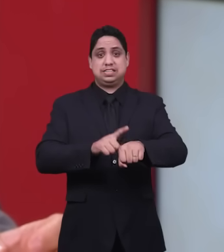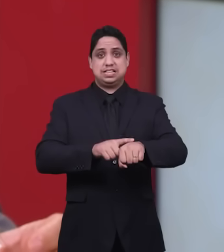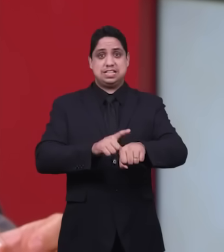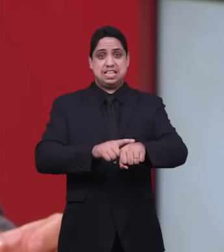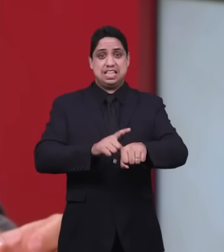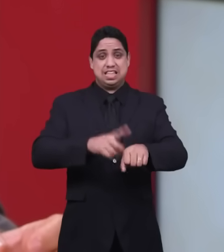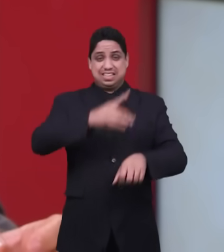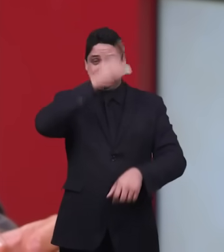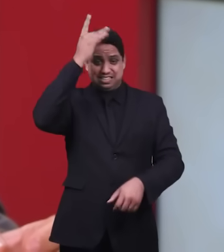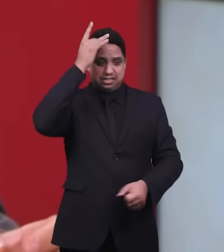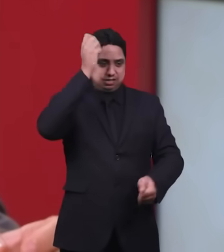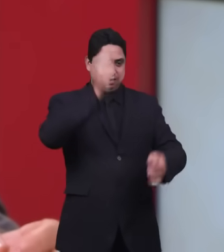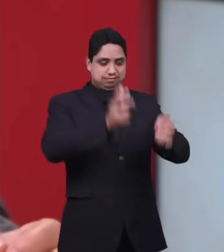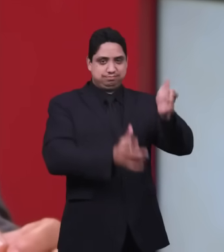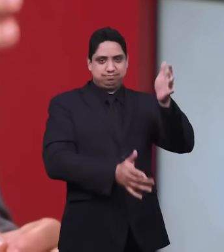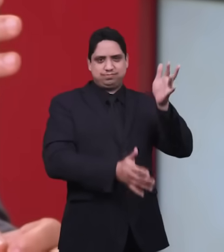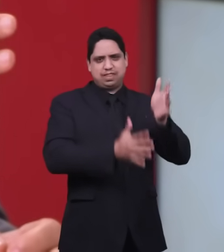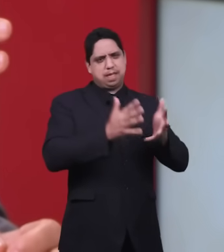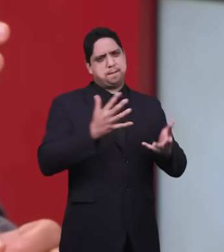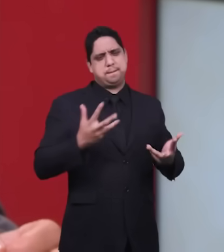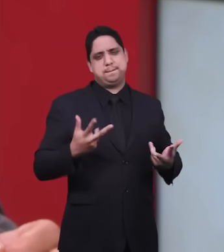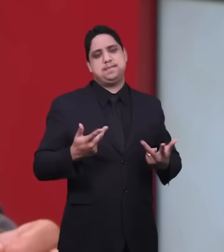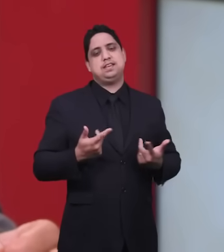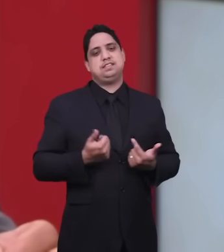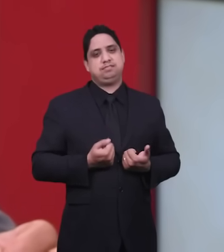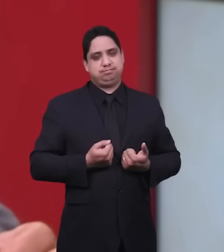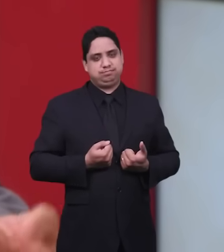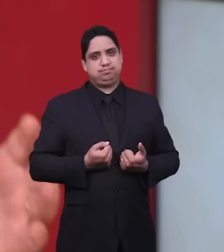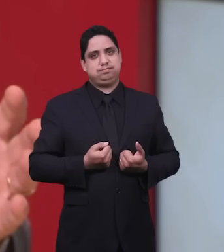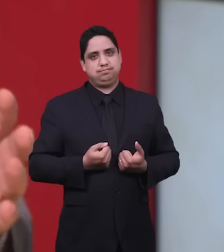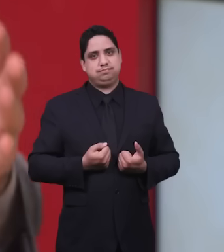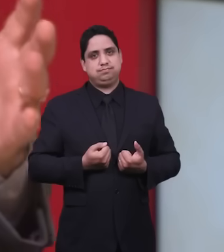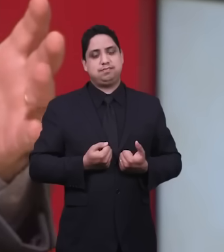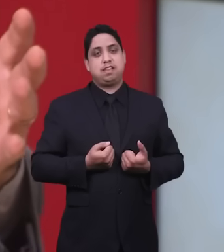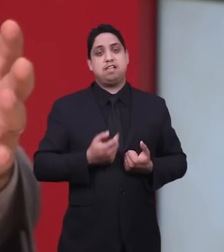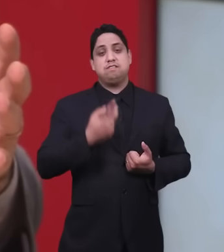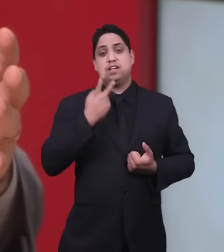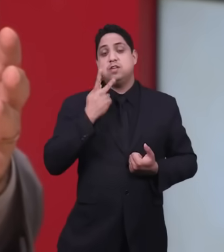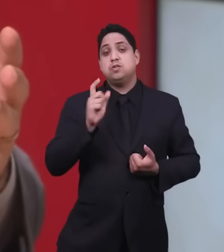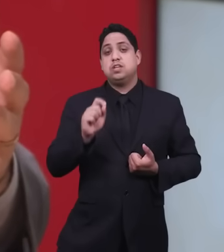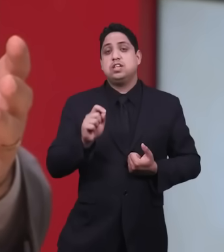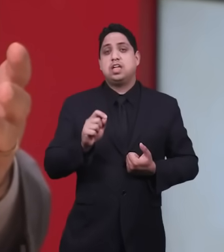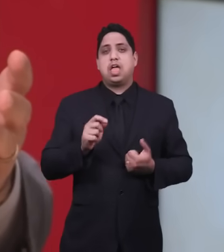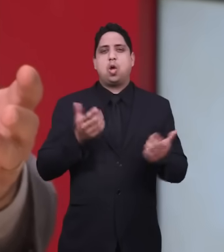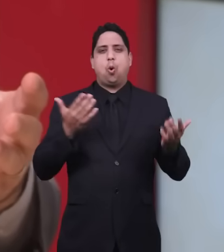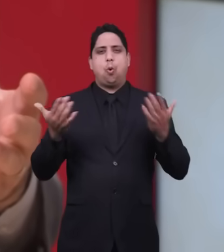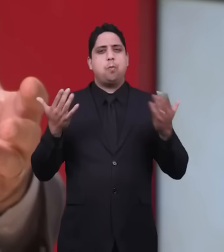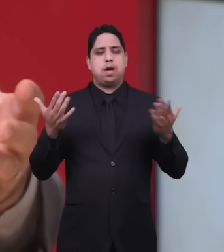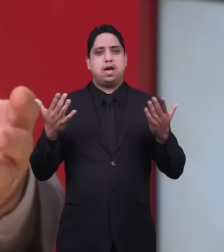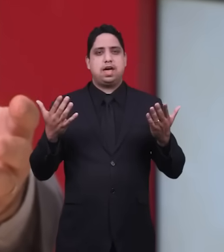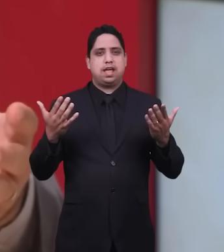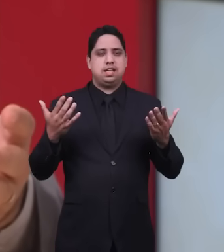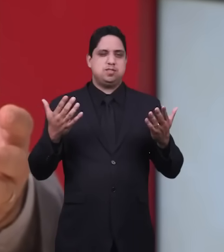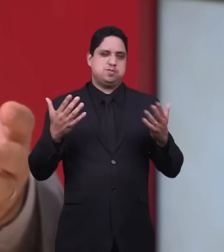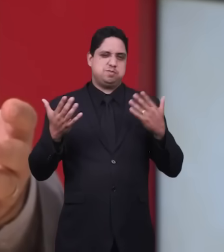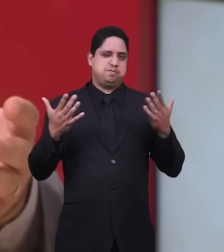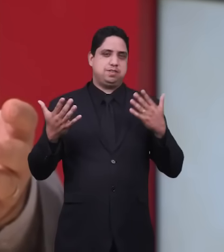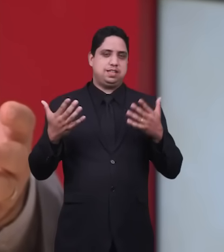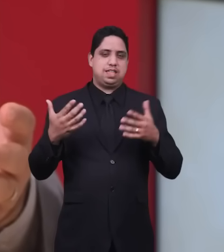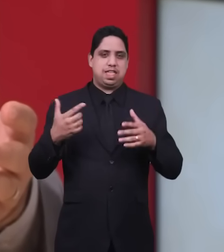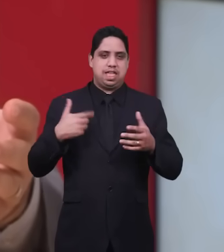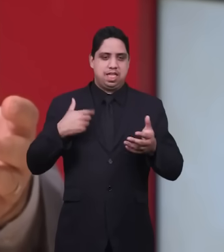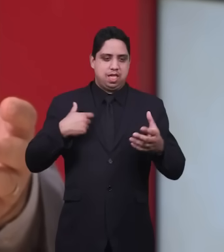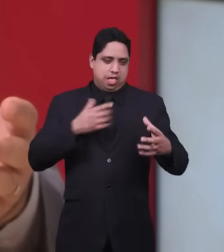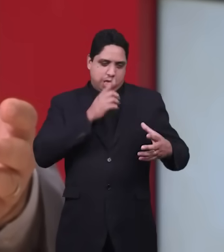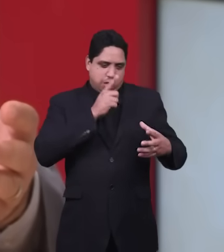sem medida. É algo extraordinário. Quando você fala Espírito Santo sem medida, eu até falo assim, tipo, é como se fosse despejar e